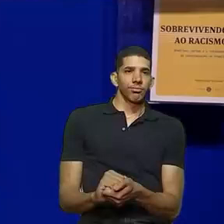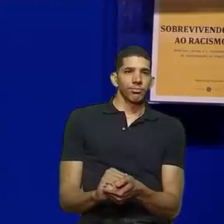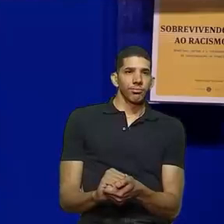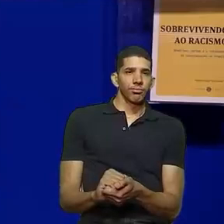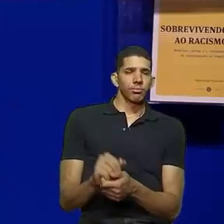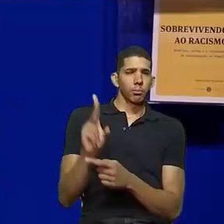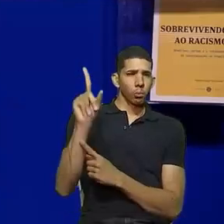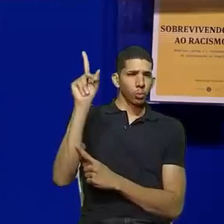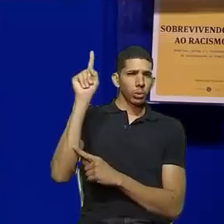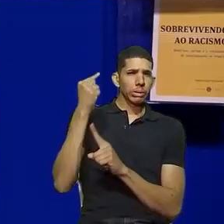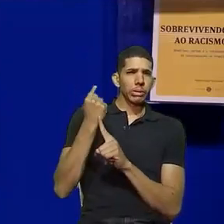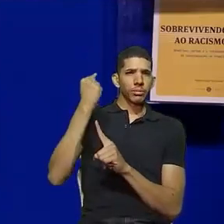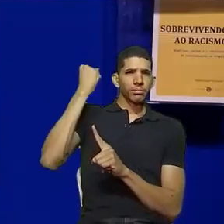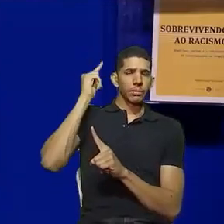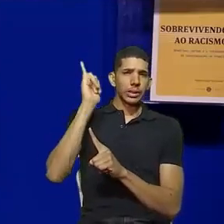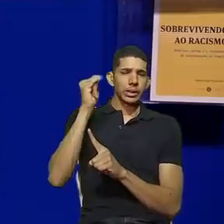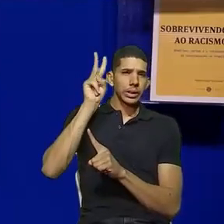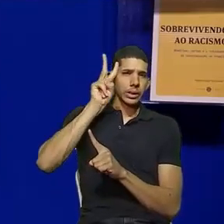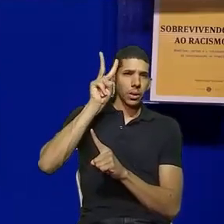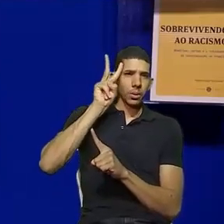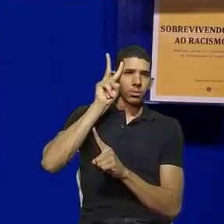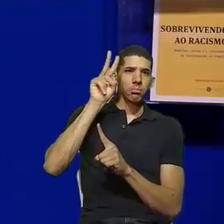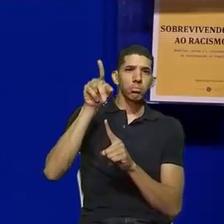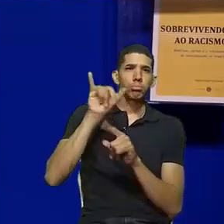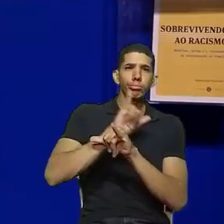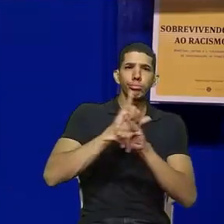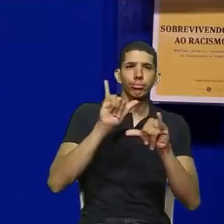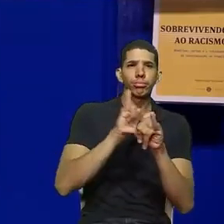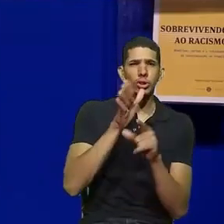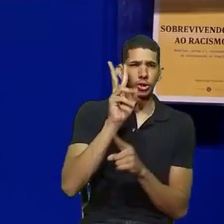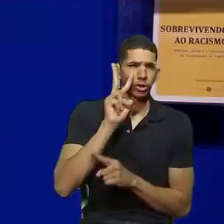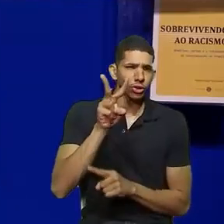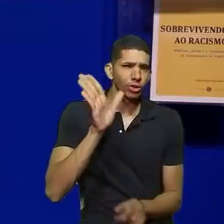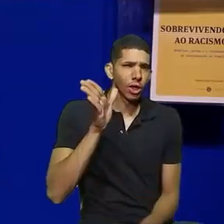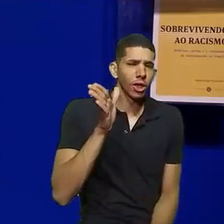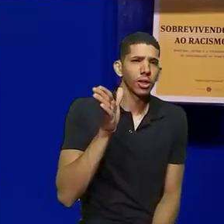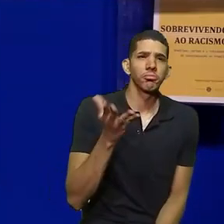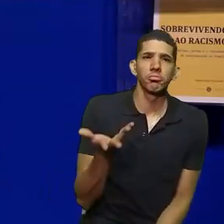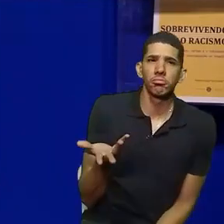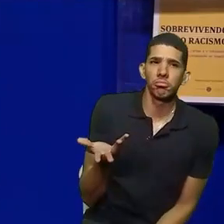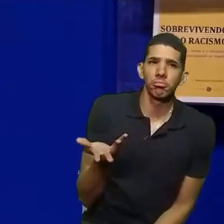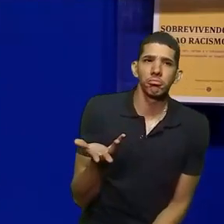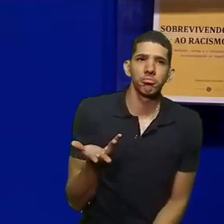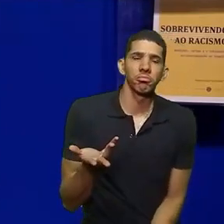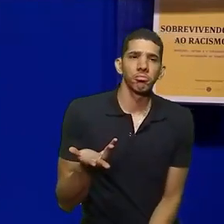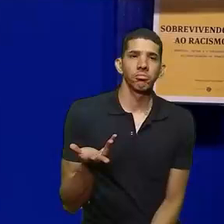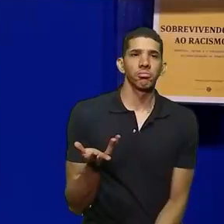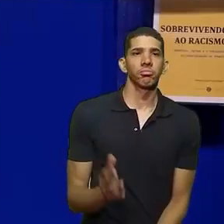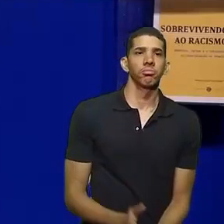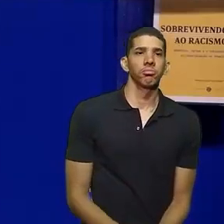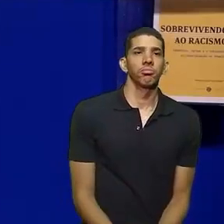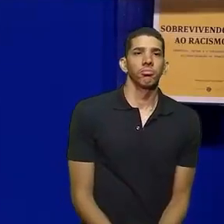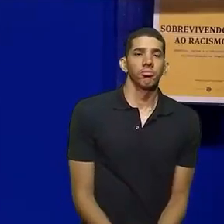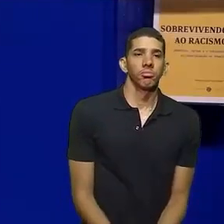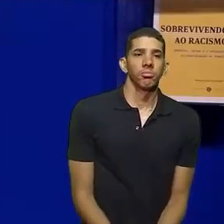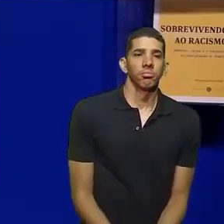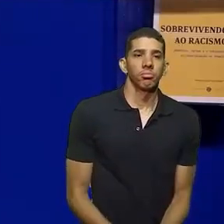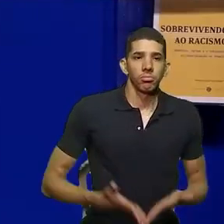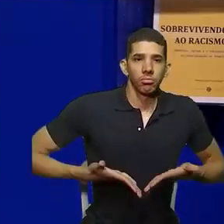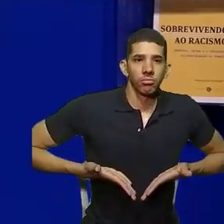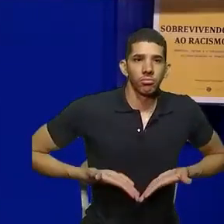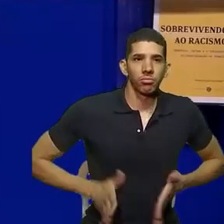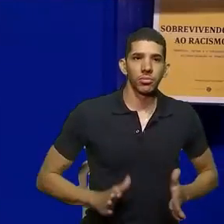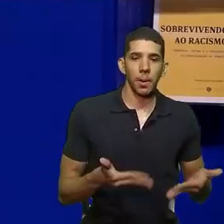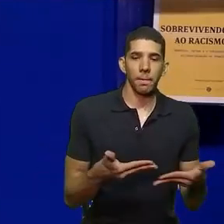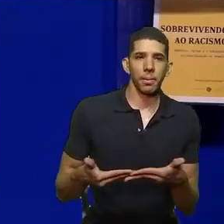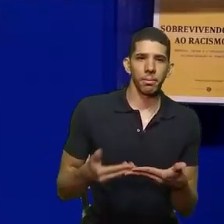contei essa história recentemente. Você já reparou que há algo de muito antigo nos olhos de um recém-nascido? Aí veio